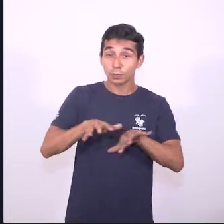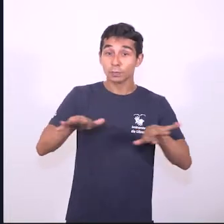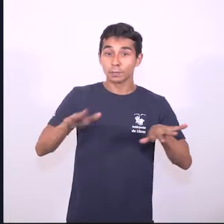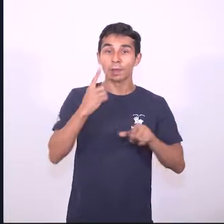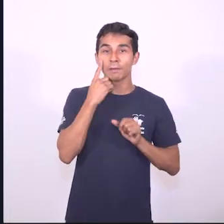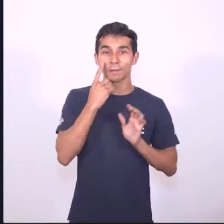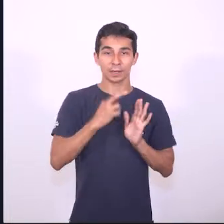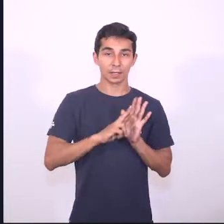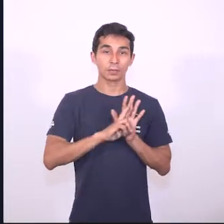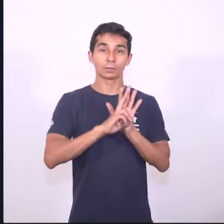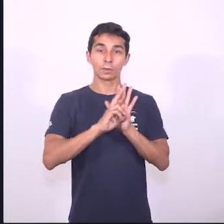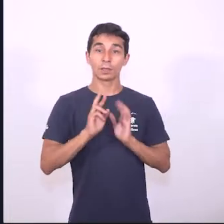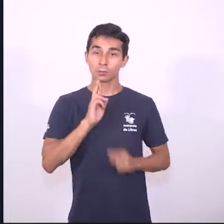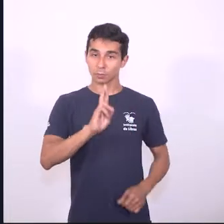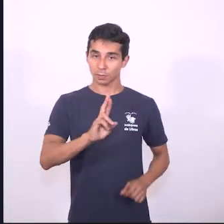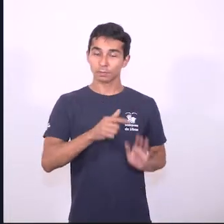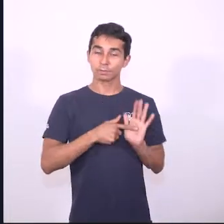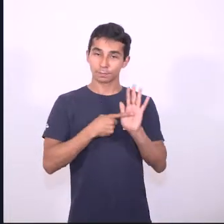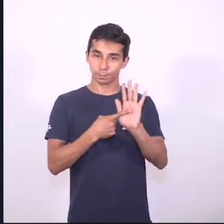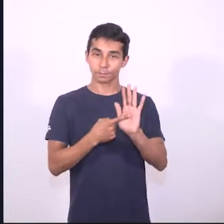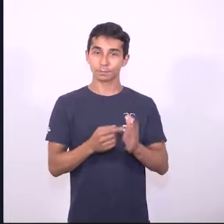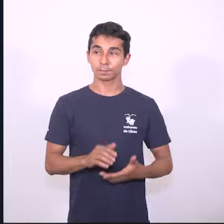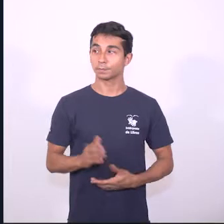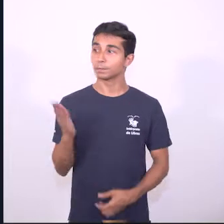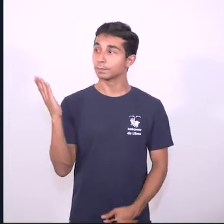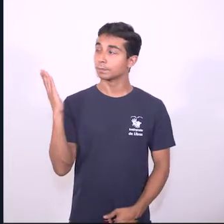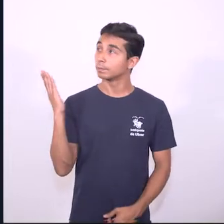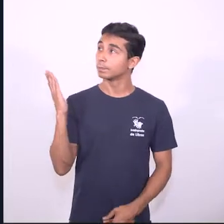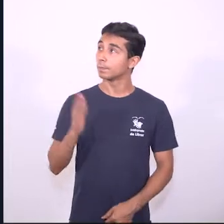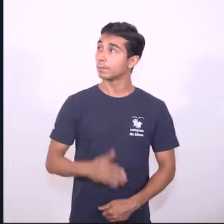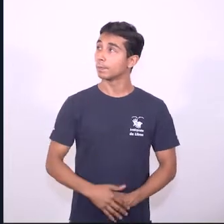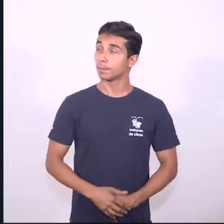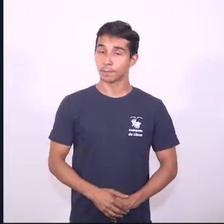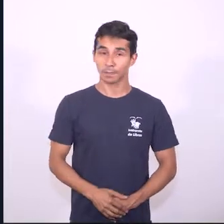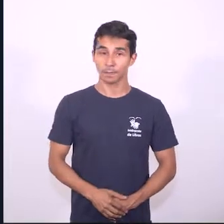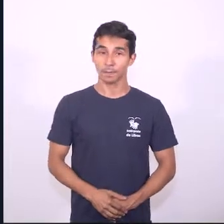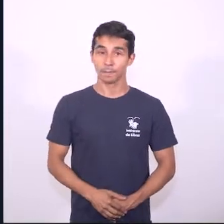vendo. Em 47 amostras,